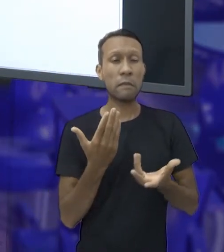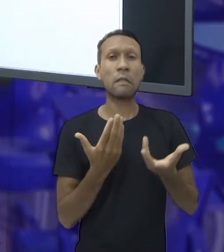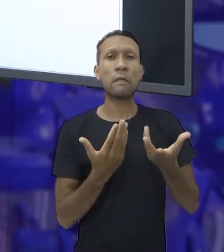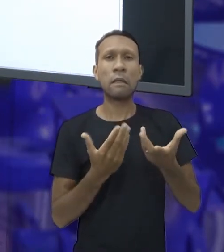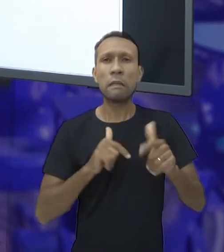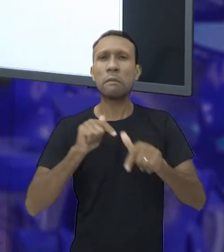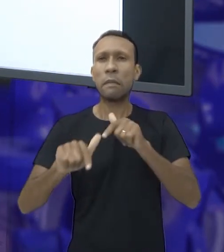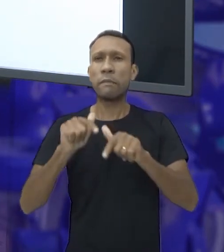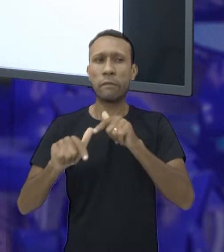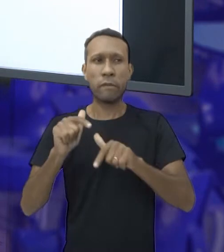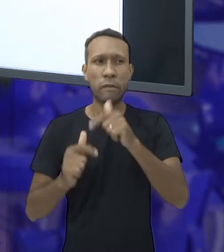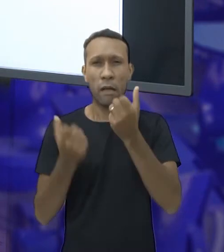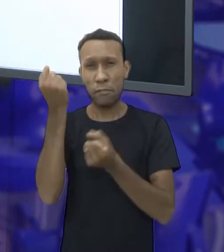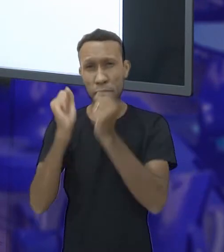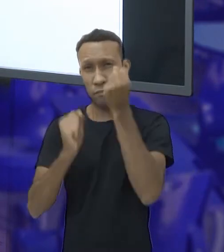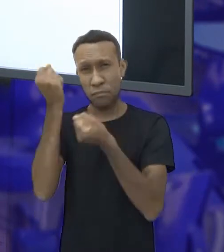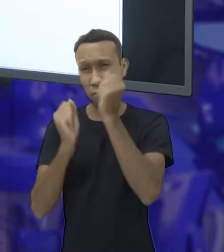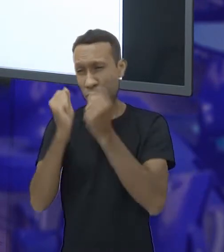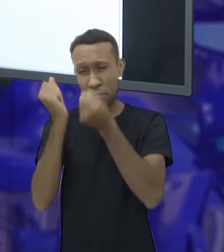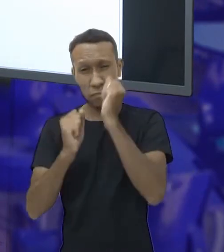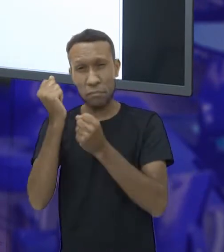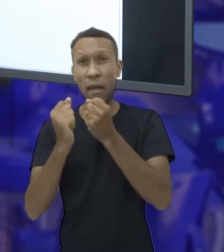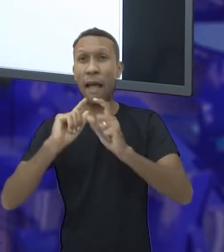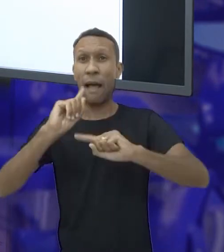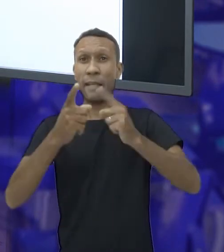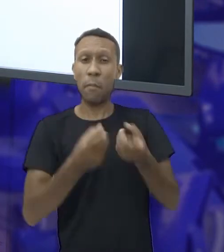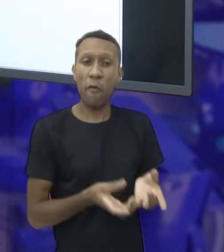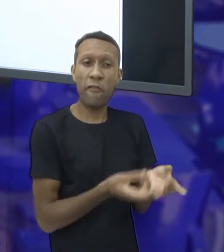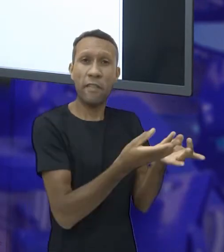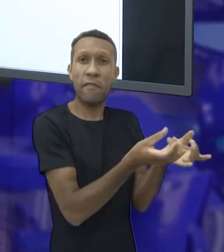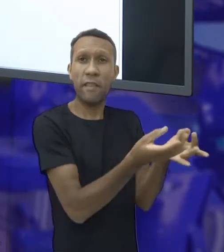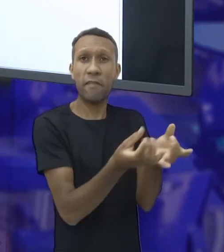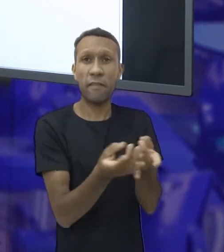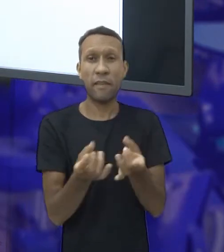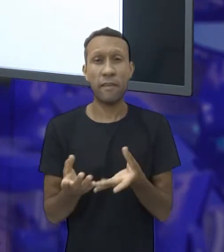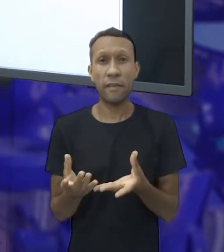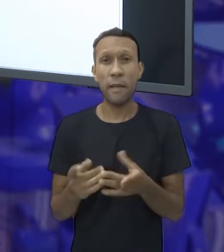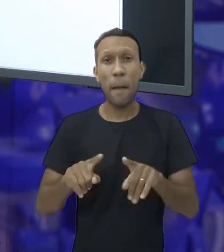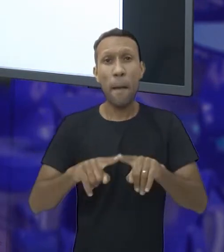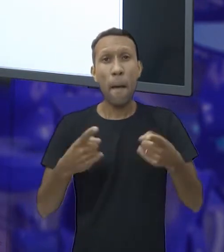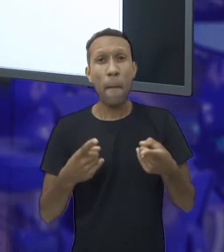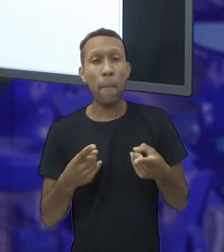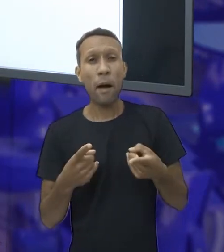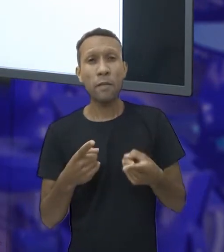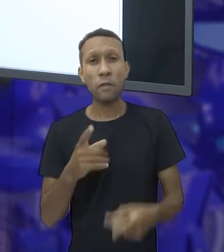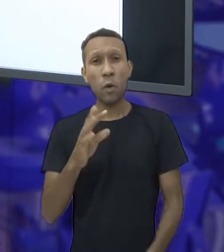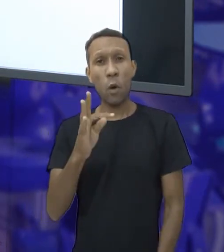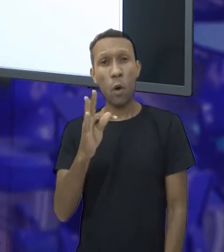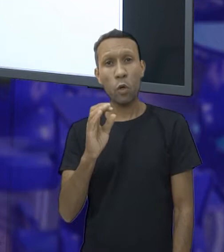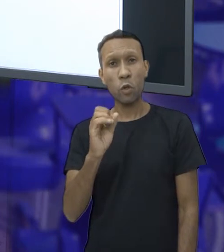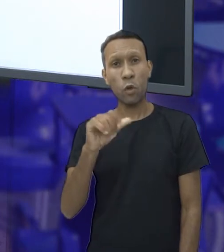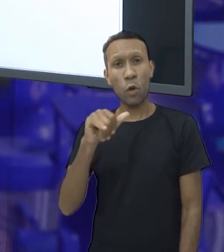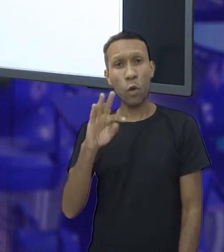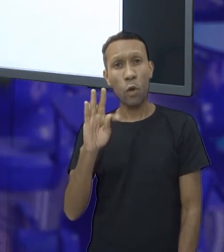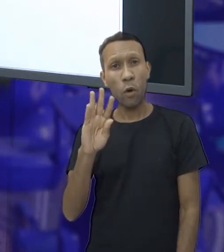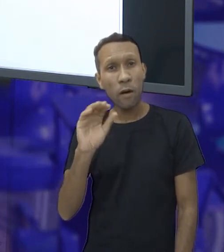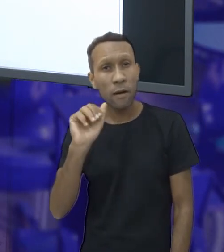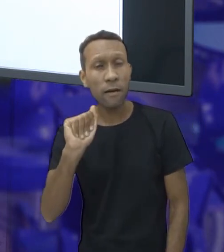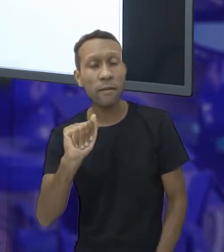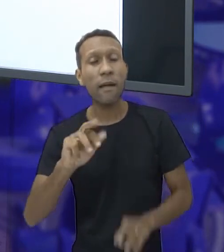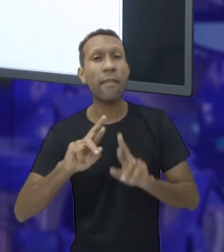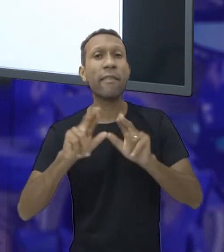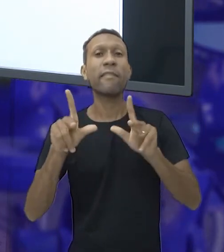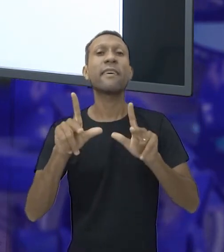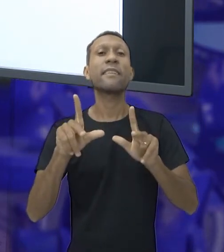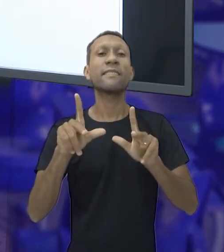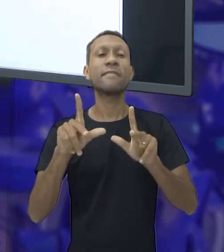vender, certo? Que era o sistema fordista. O sistema toyotista é diferente. O toyotismo, ele primeiro vende para depois